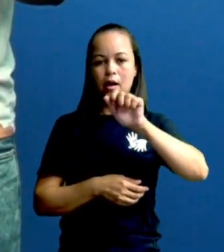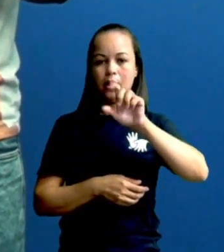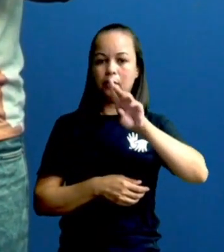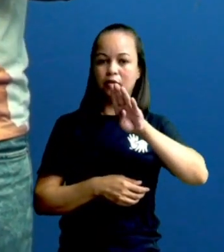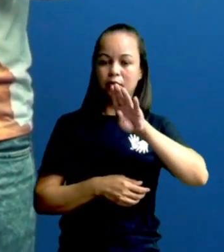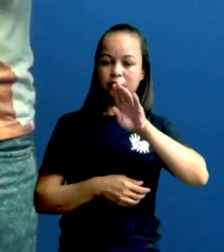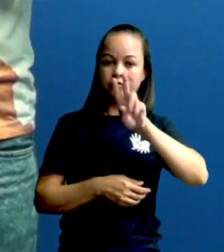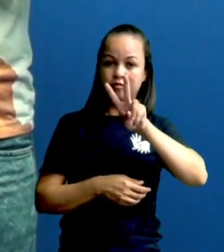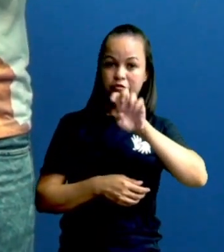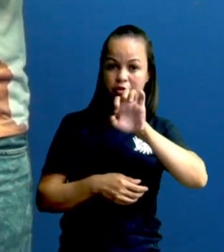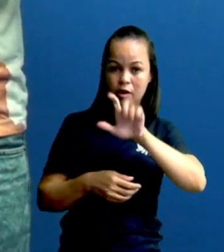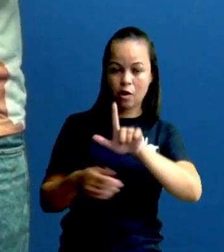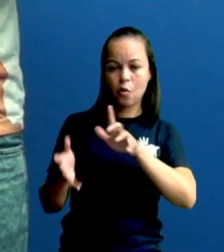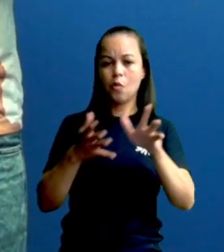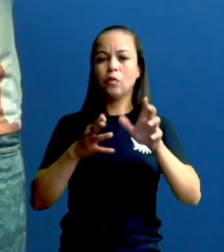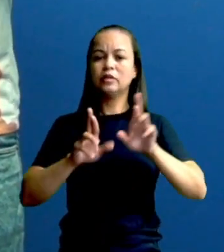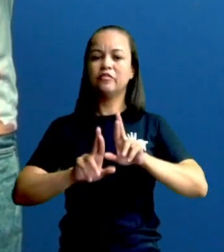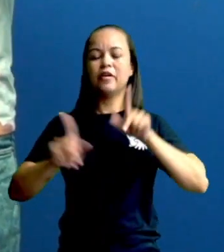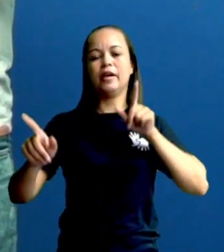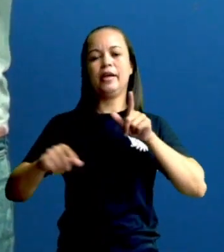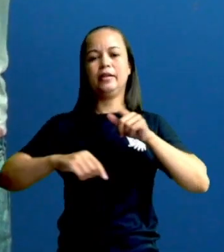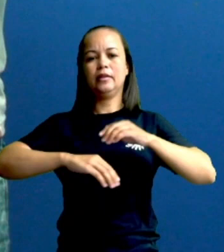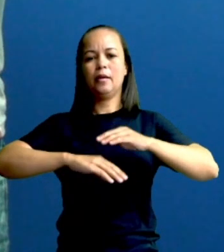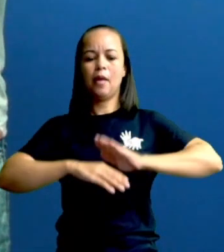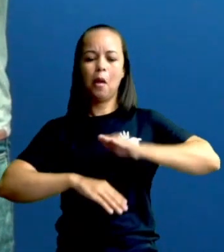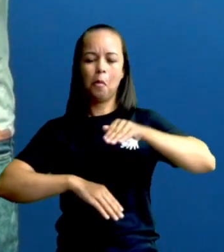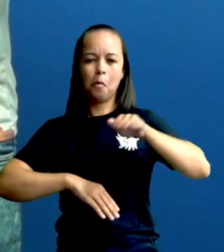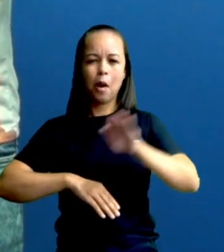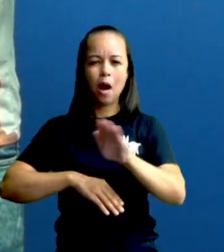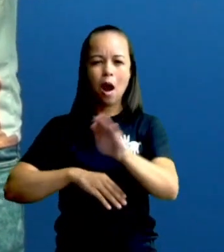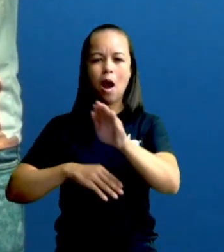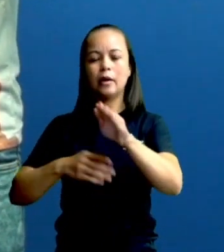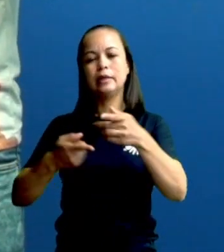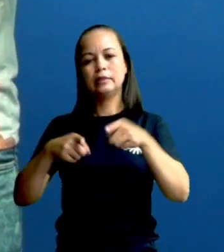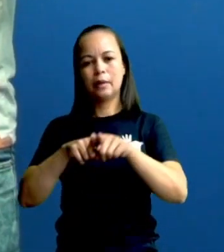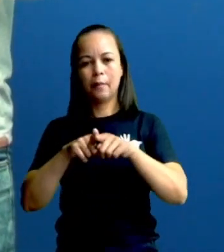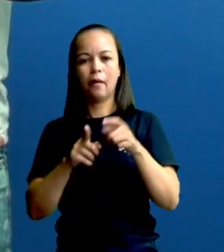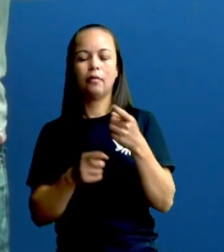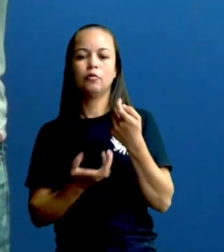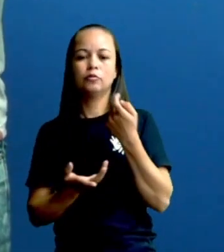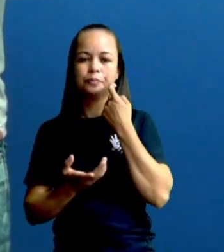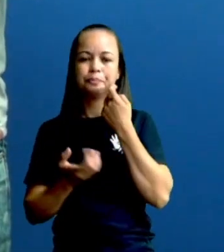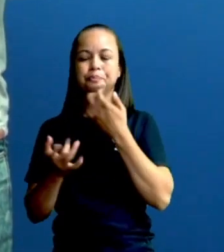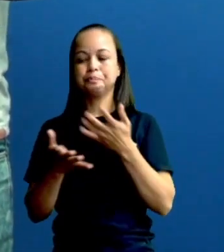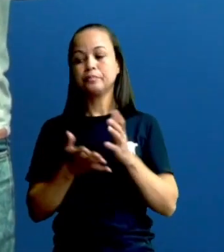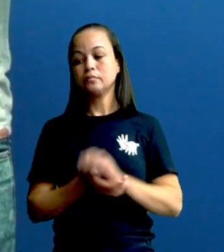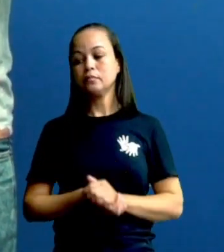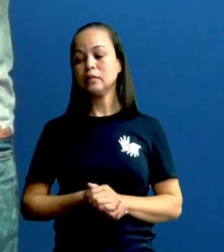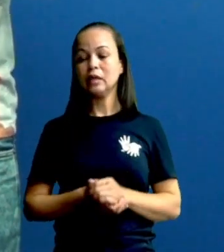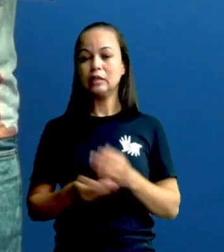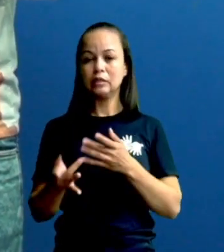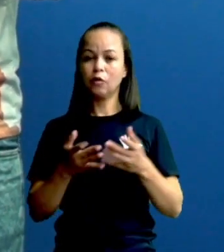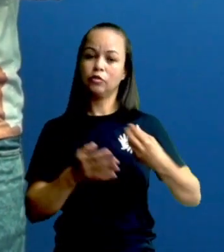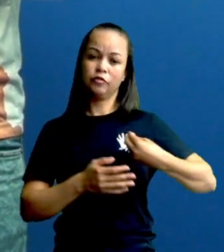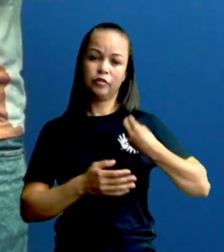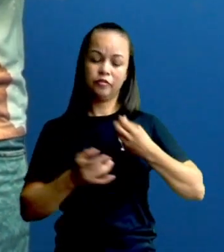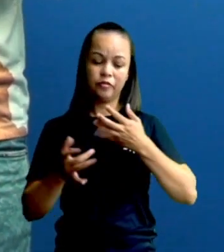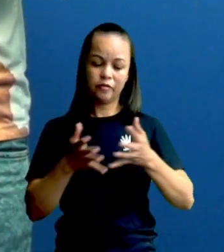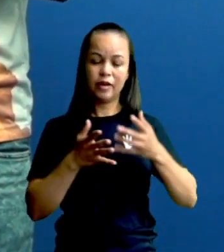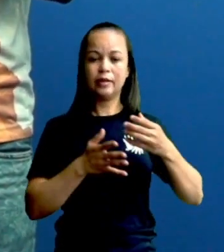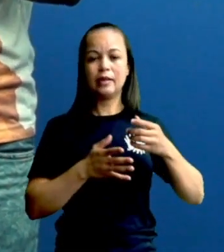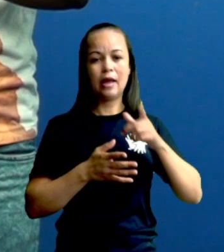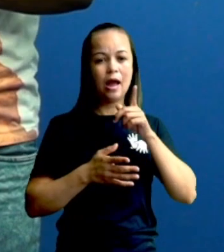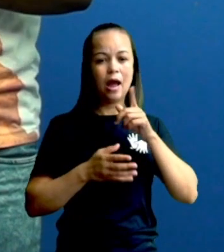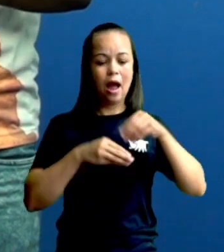e dos peixes. Isso propôs a ele viver na terra e perder menos água por transpiração, já que